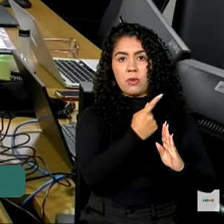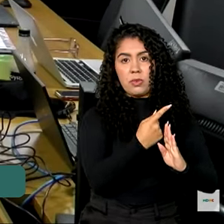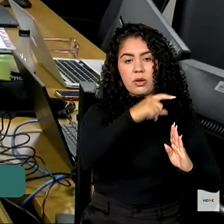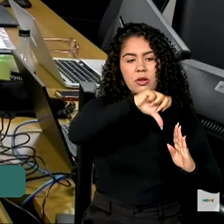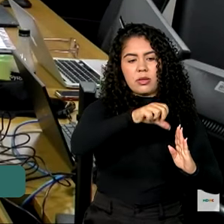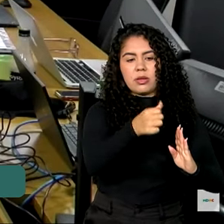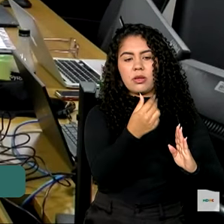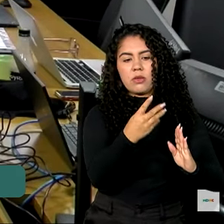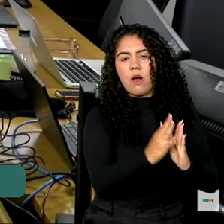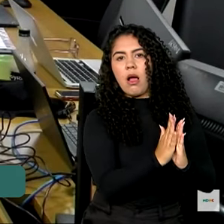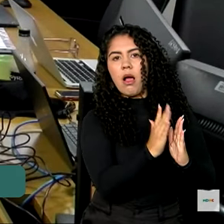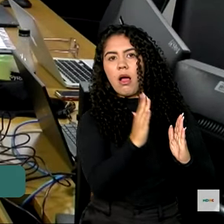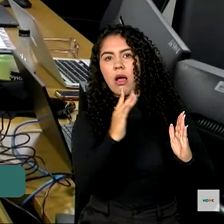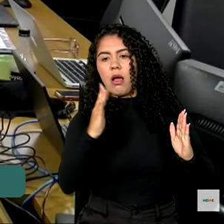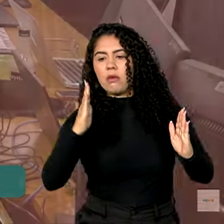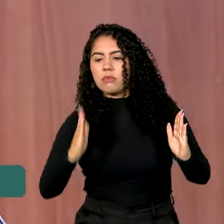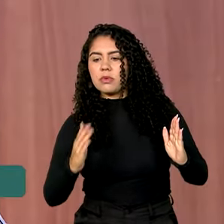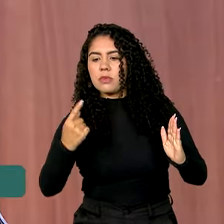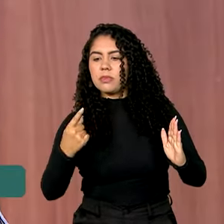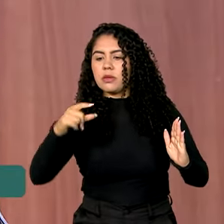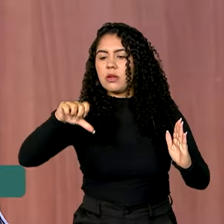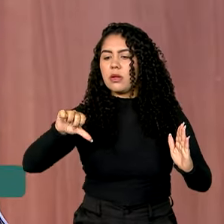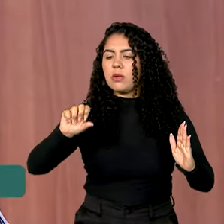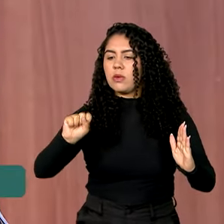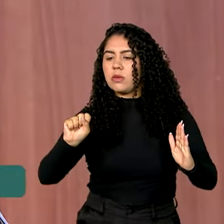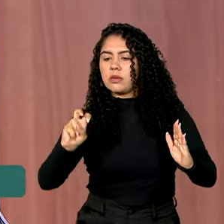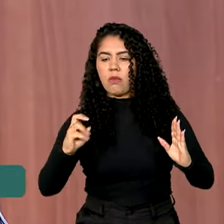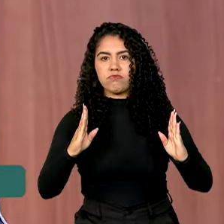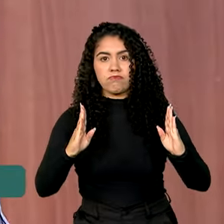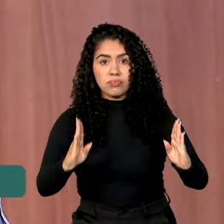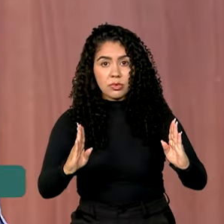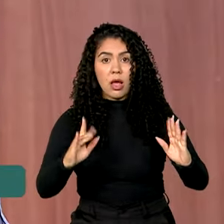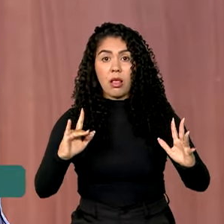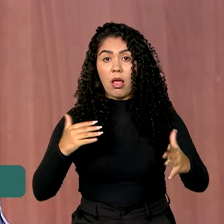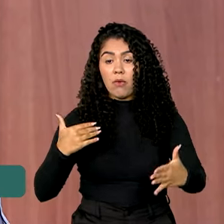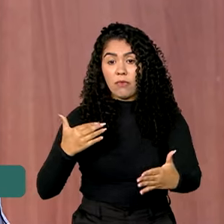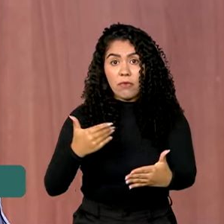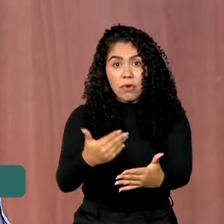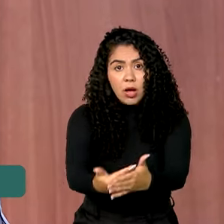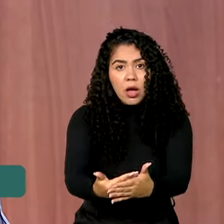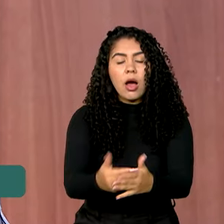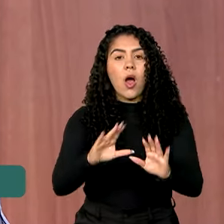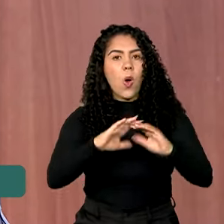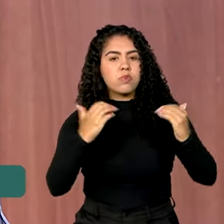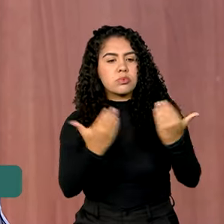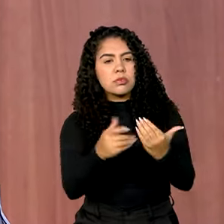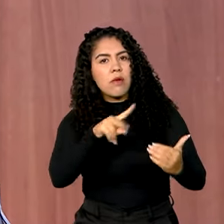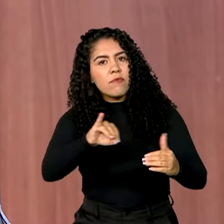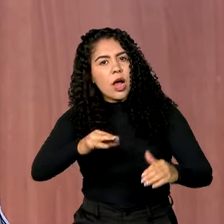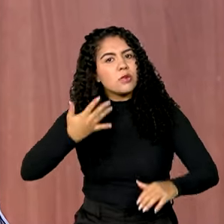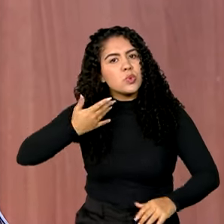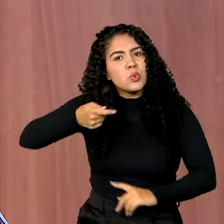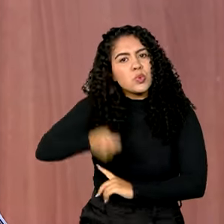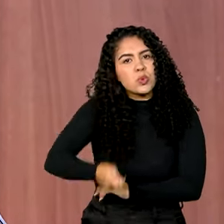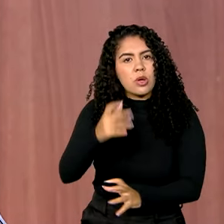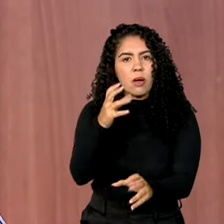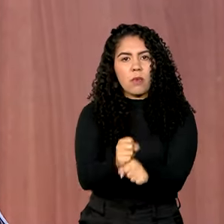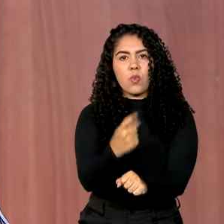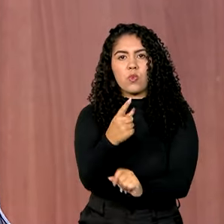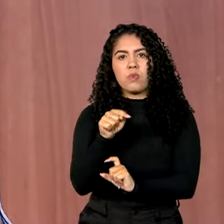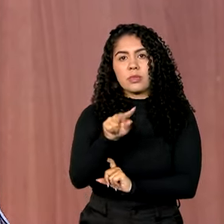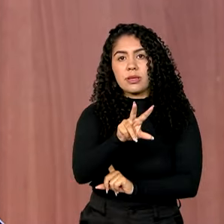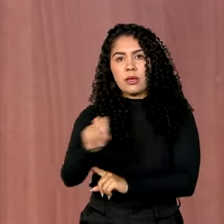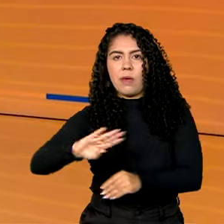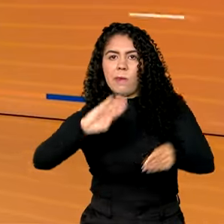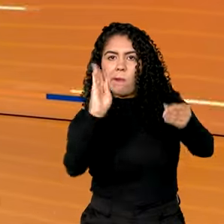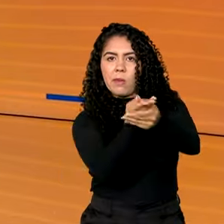1964 e 1985. Até o final do ano, a comissão deve julgar cerca de 1.500